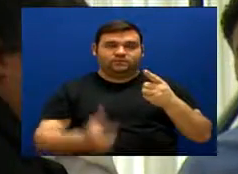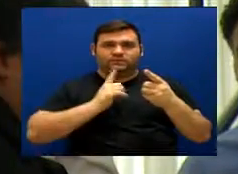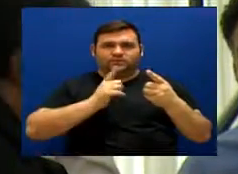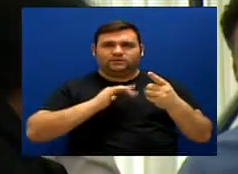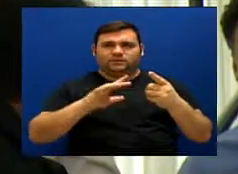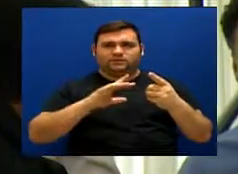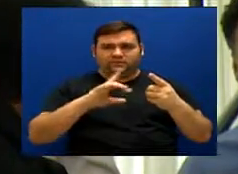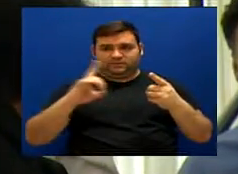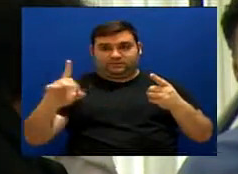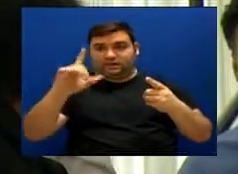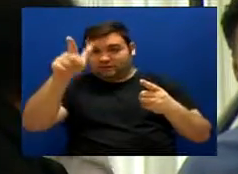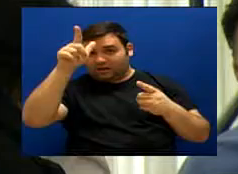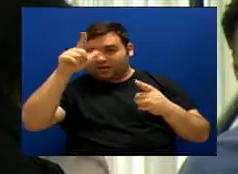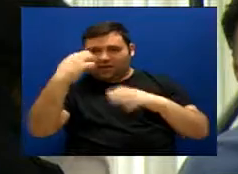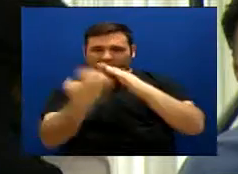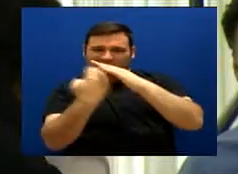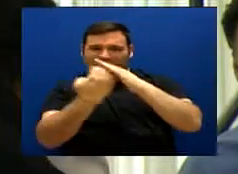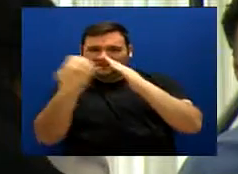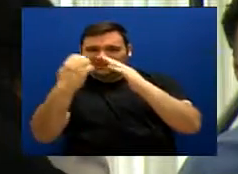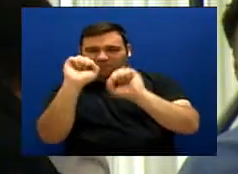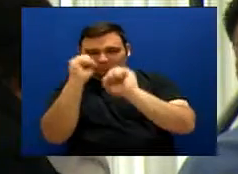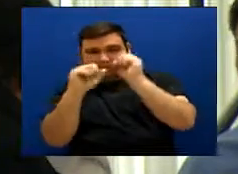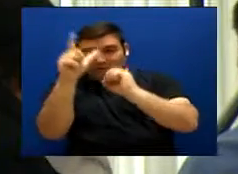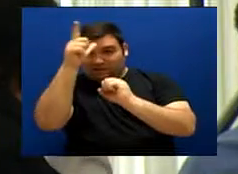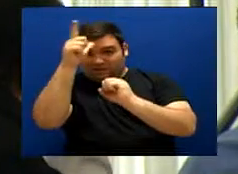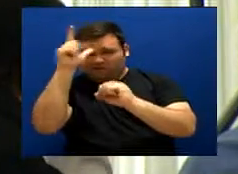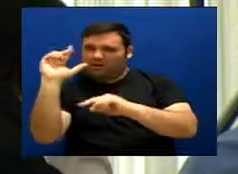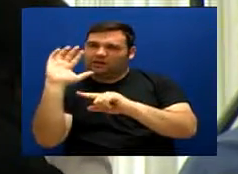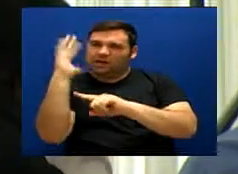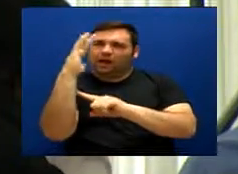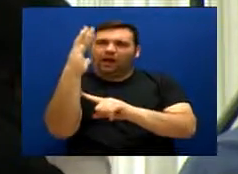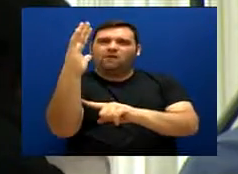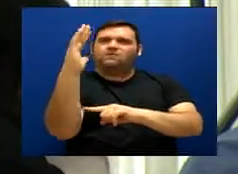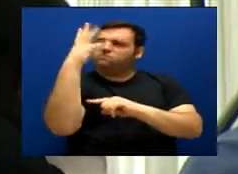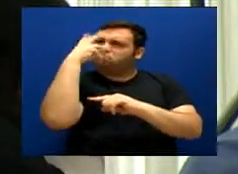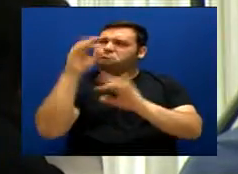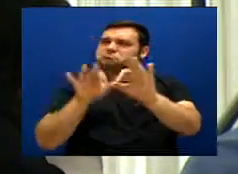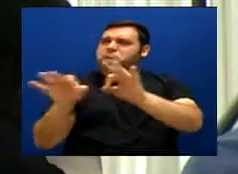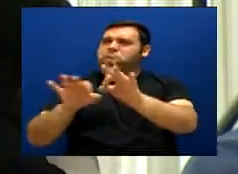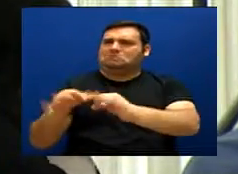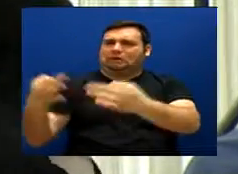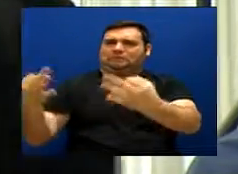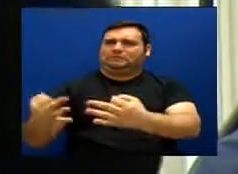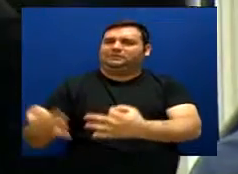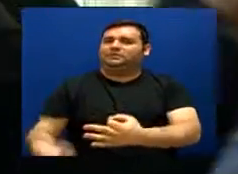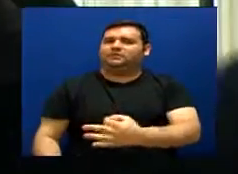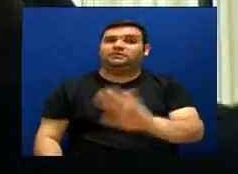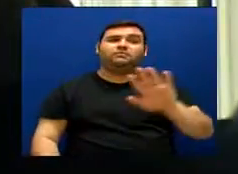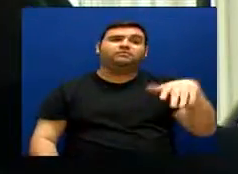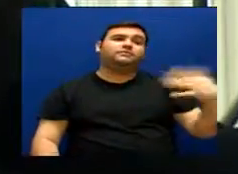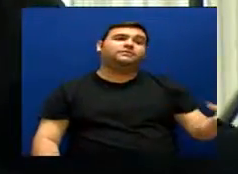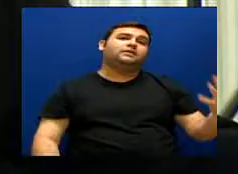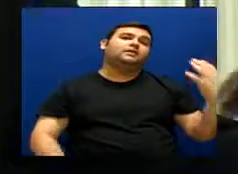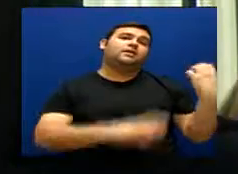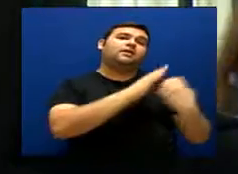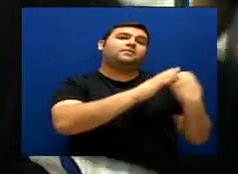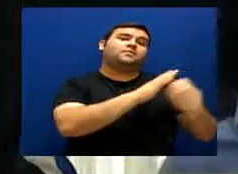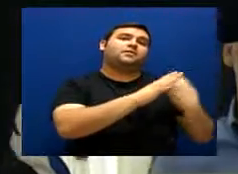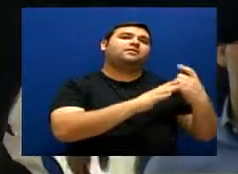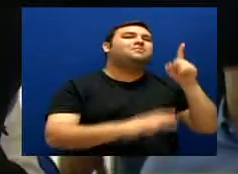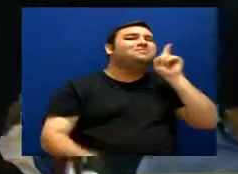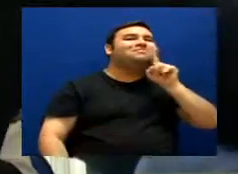uma empresa alemã, que cuida muito de suas árvores, de seus jardins, e à esquerda é uma empresa